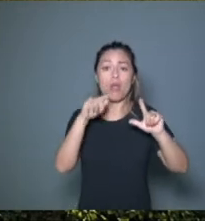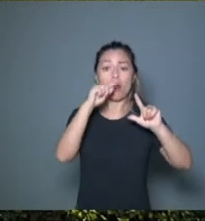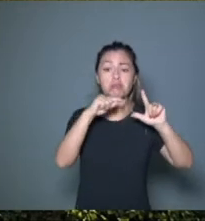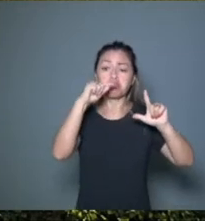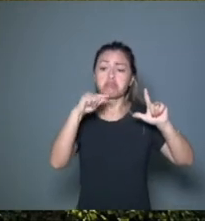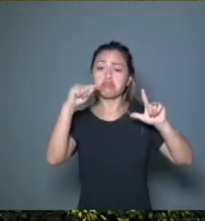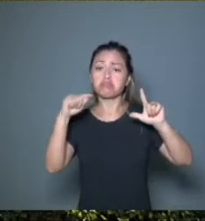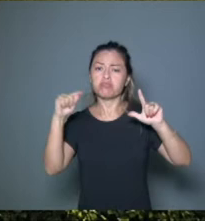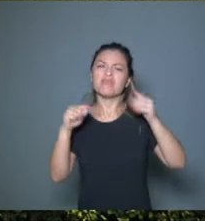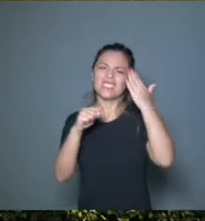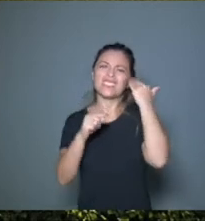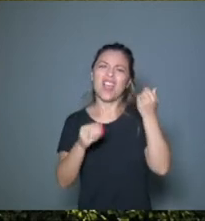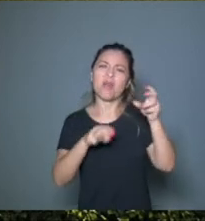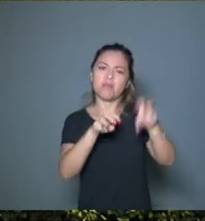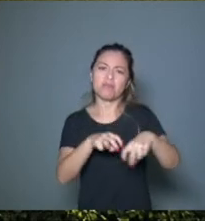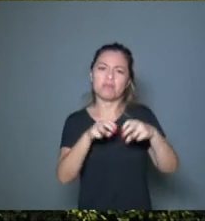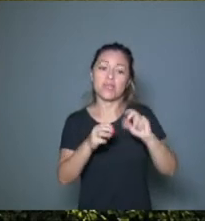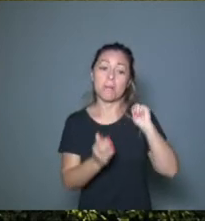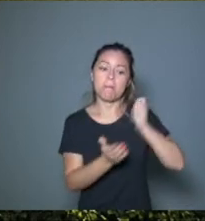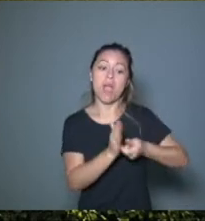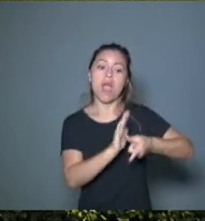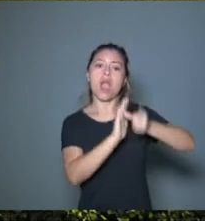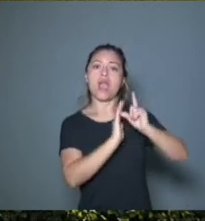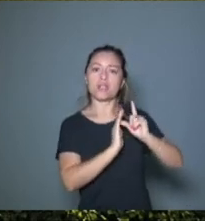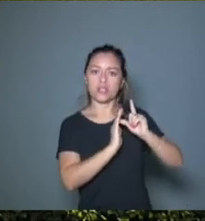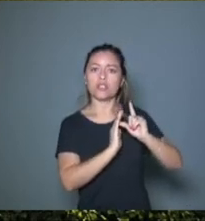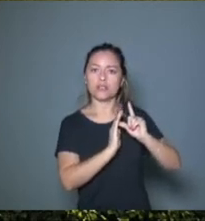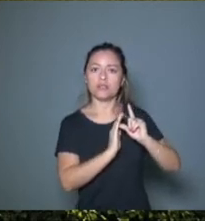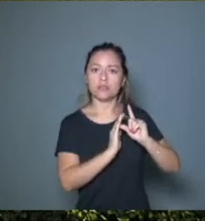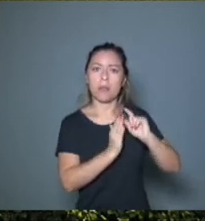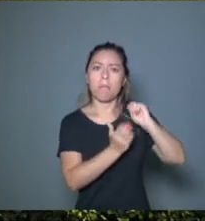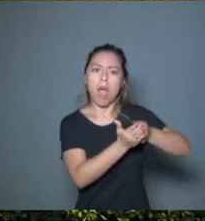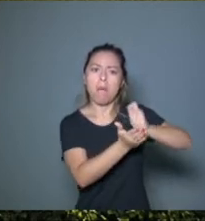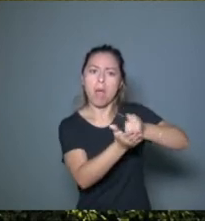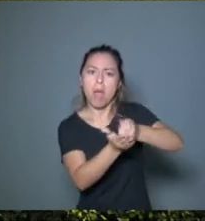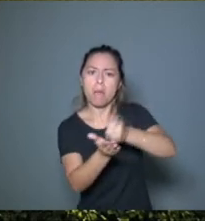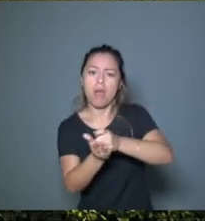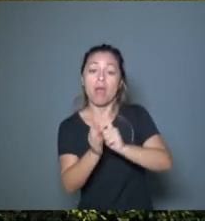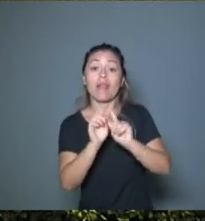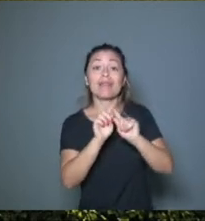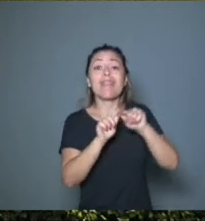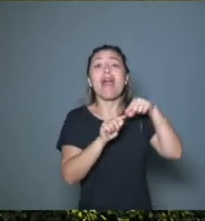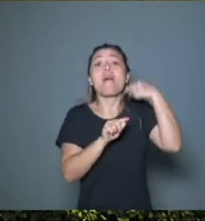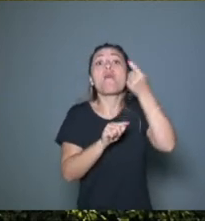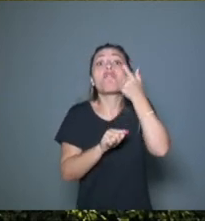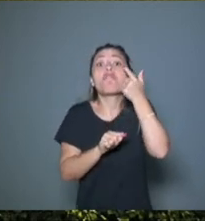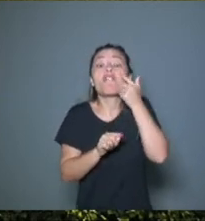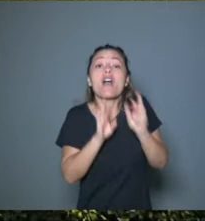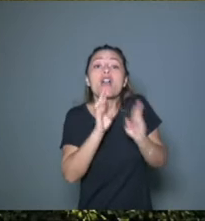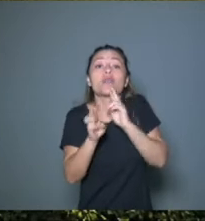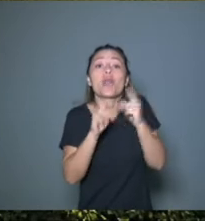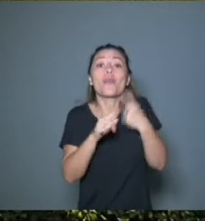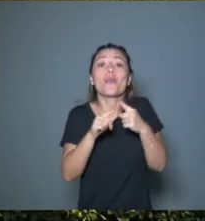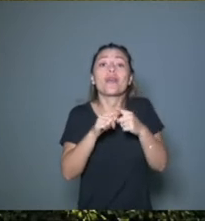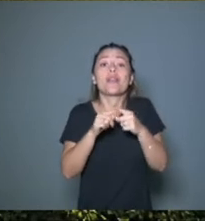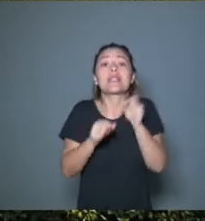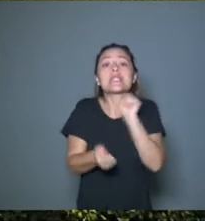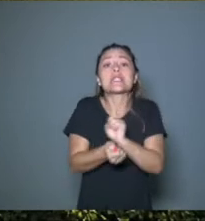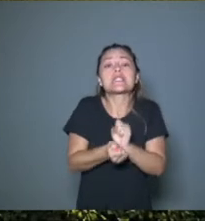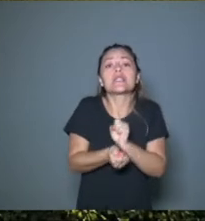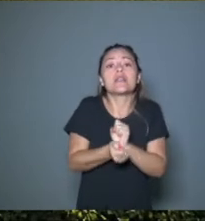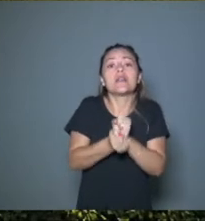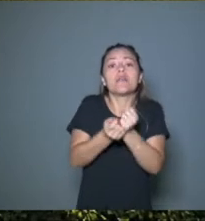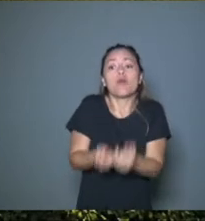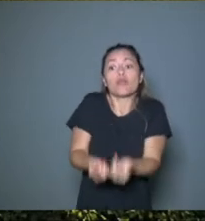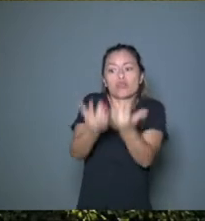paga na frente os fertilizantes, a gente paga na frente as sementes, e só vai depois ter o resultado, depois da colheita e quando começar a entregar o produto. Então,